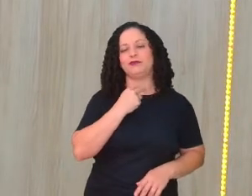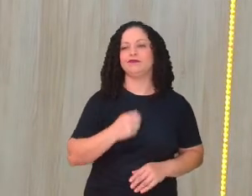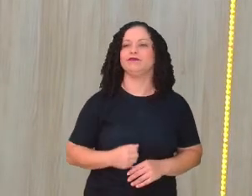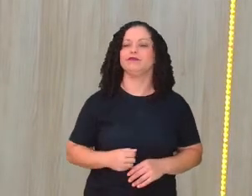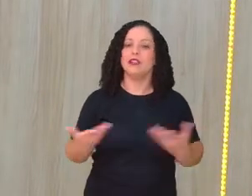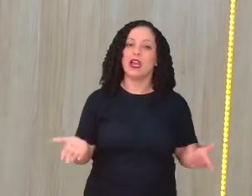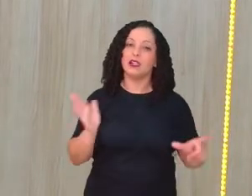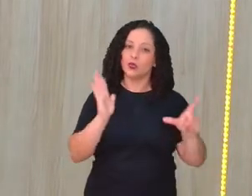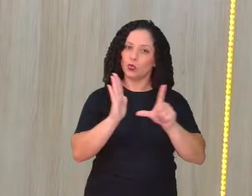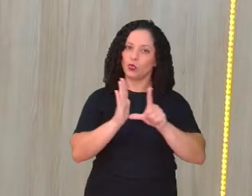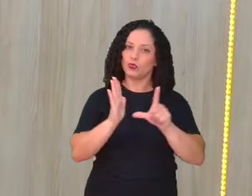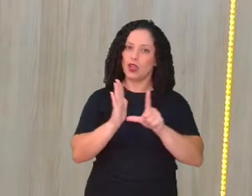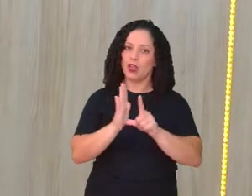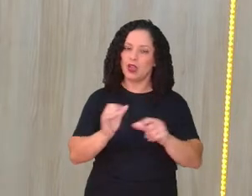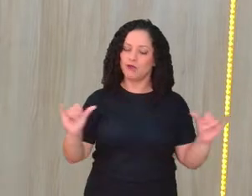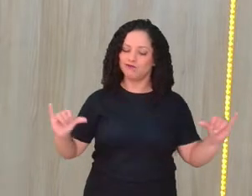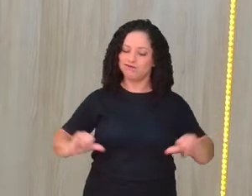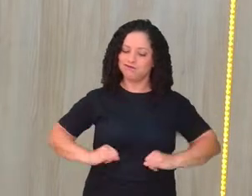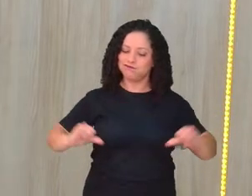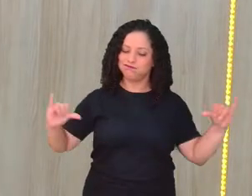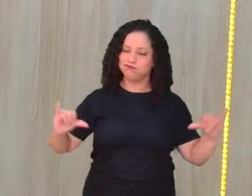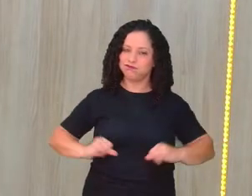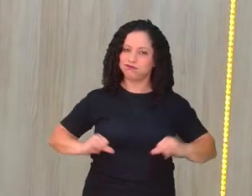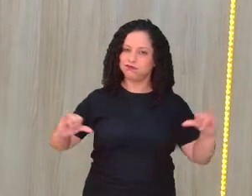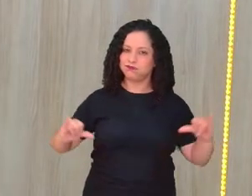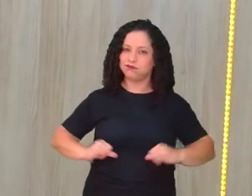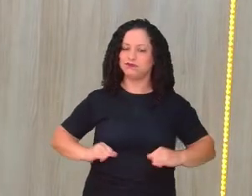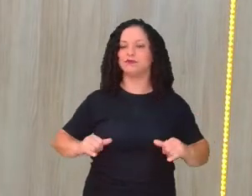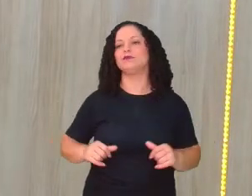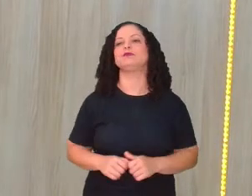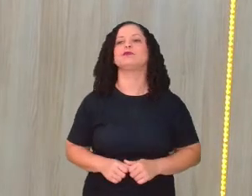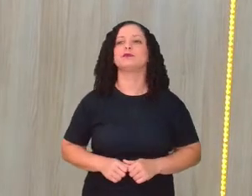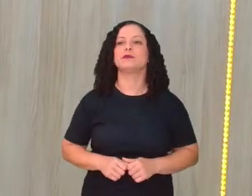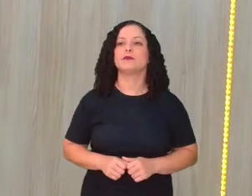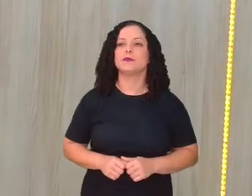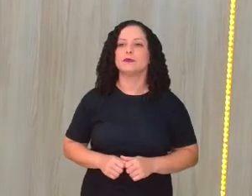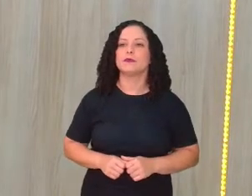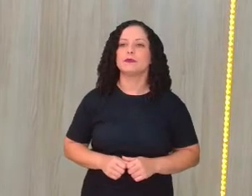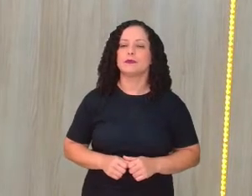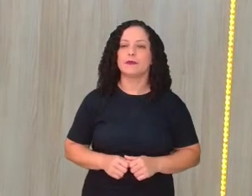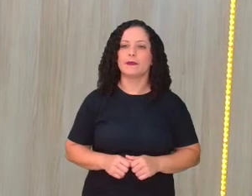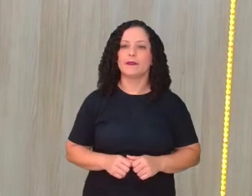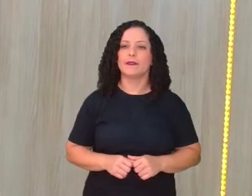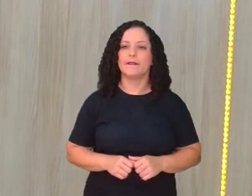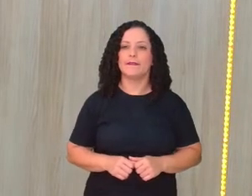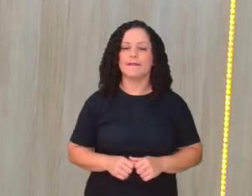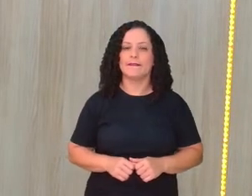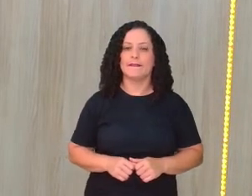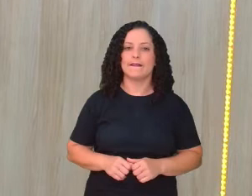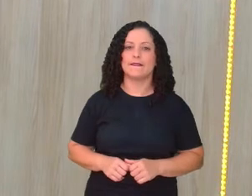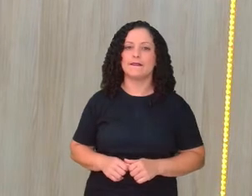ser perseguido. Eu vou adiantar, certo? Até porque eu já repeti aqui, eu botei aqui, ó.